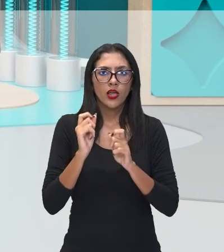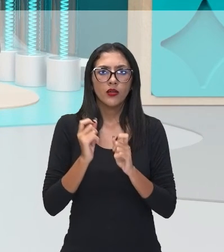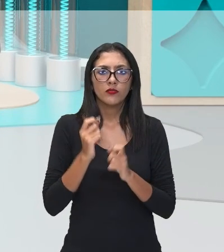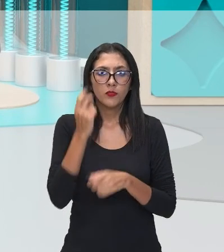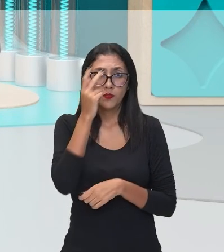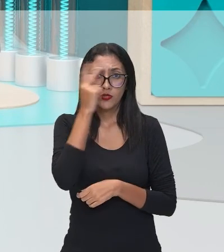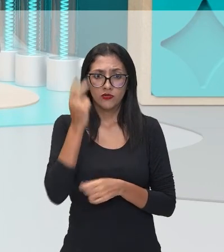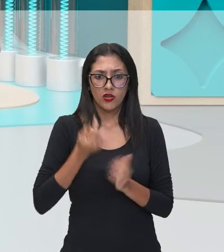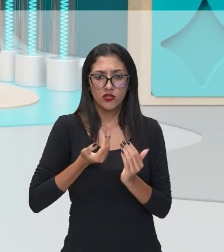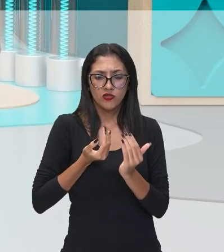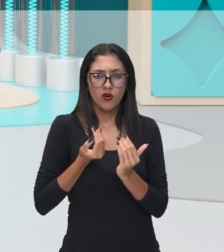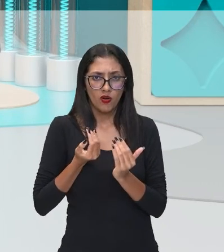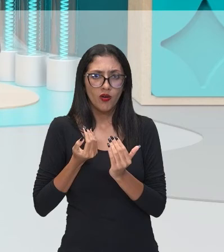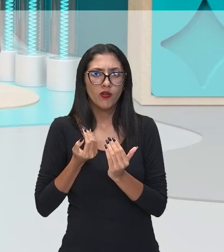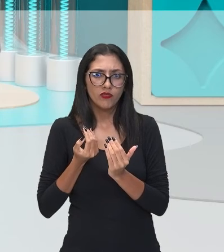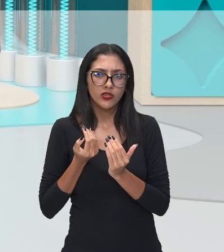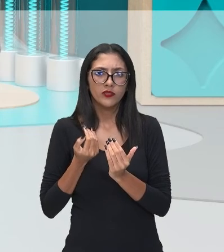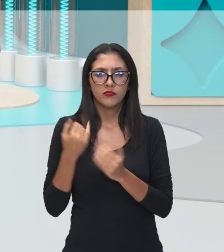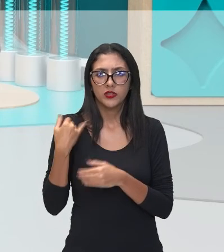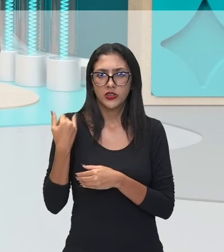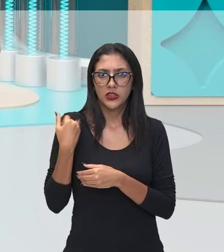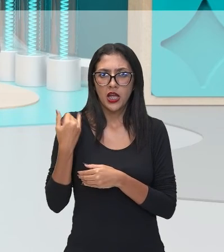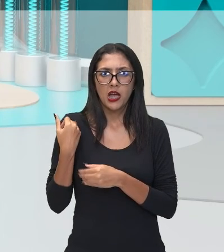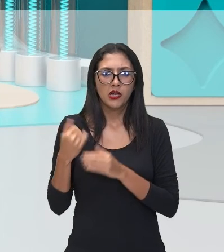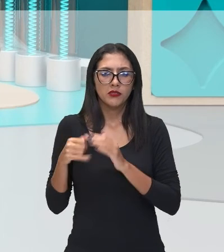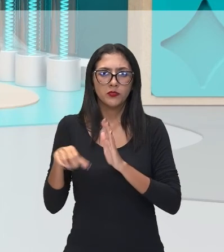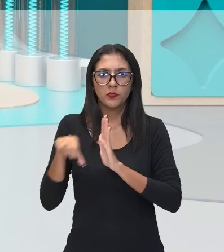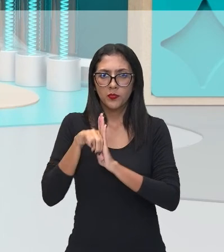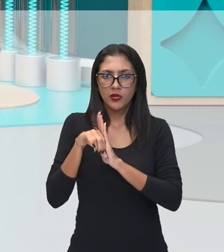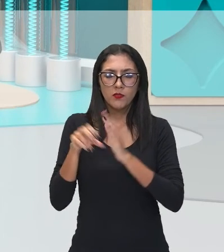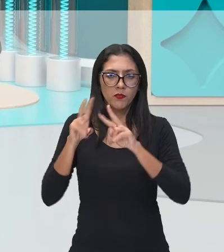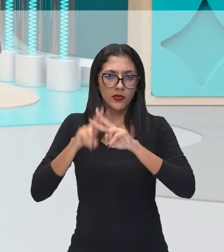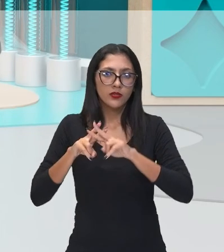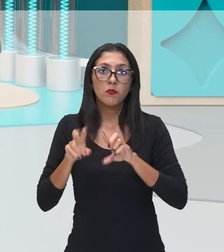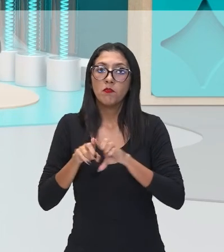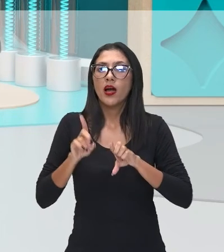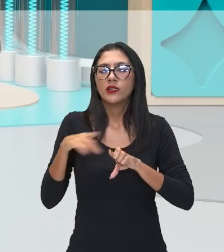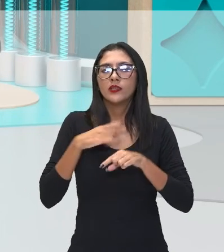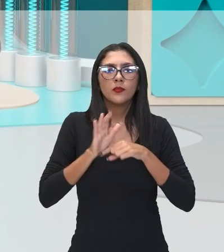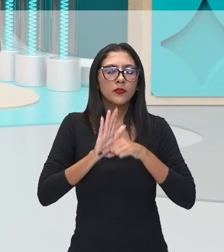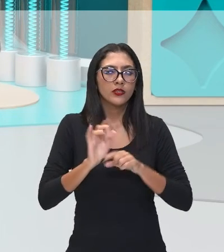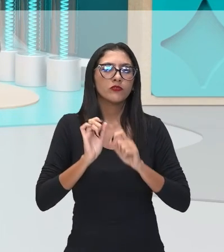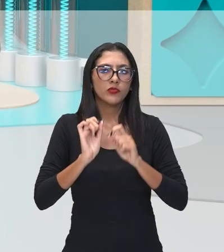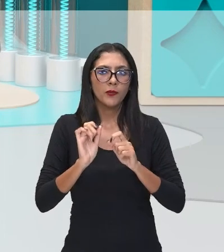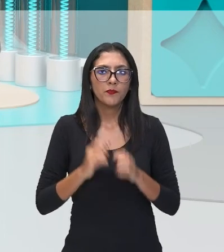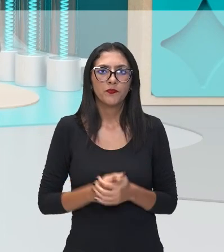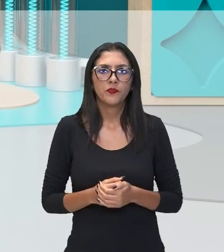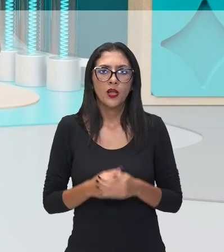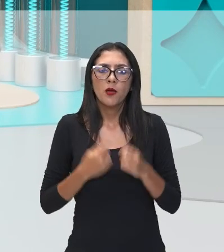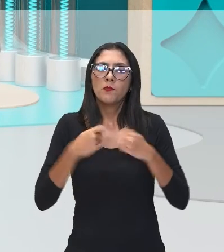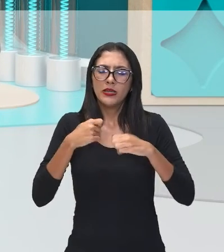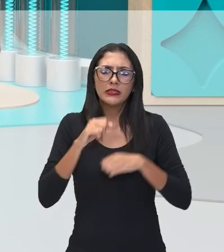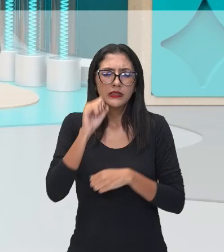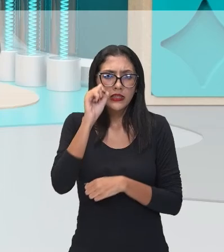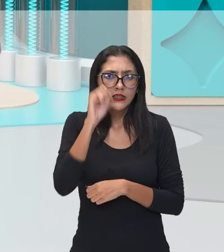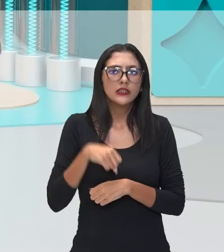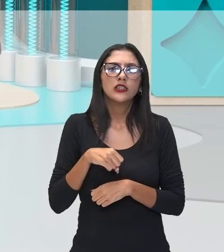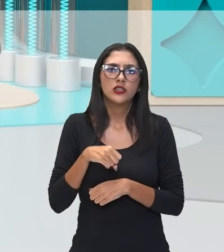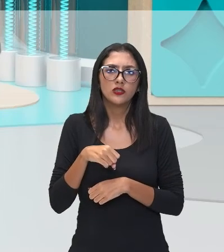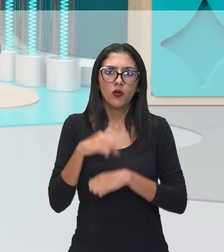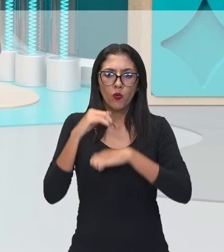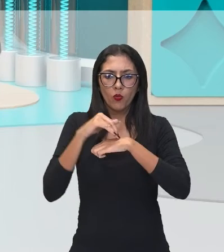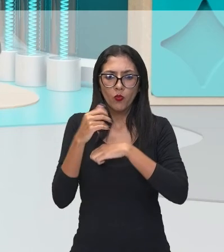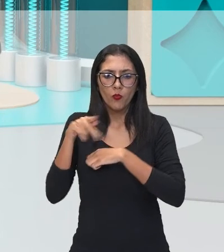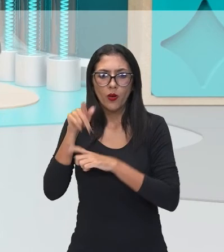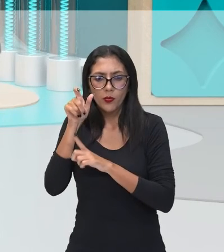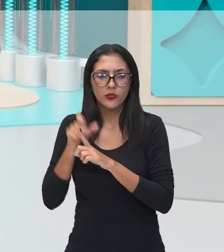da redução também, mas ele deixa claro que é preciso sim punir esse jovem, esse adolescente que